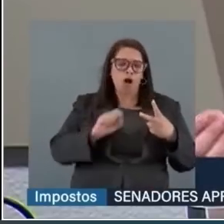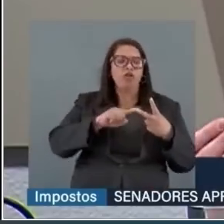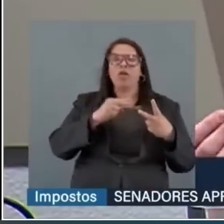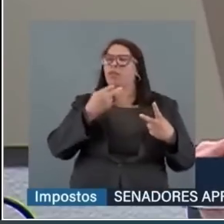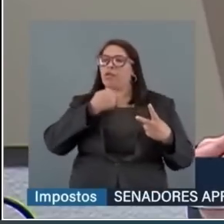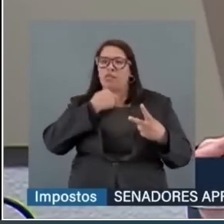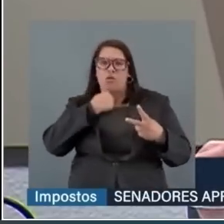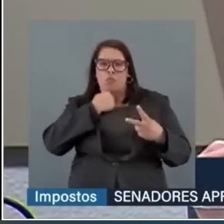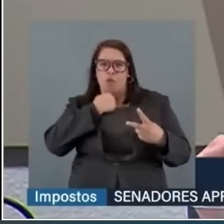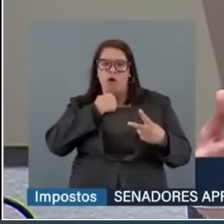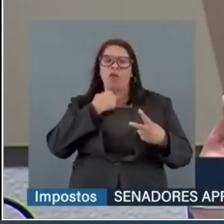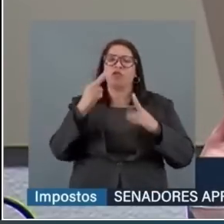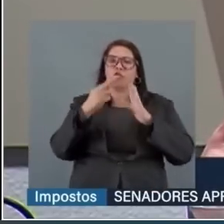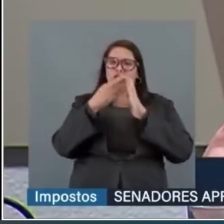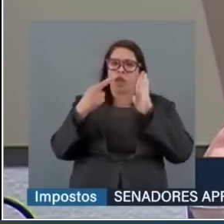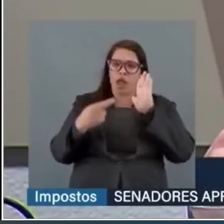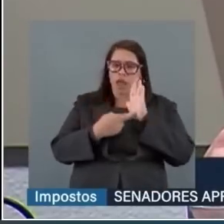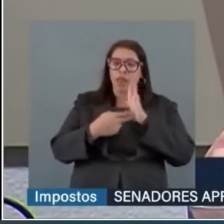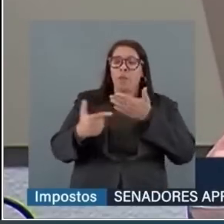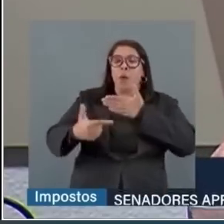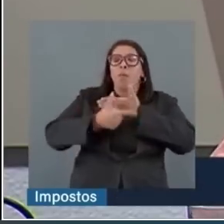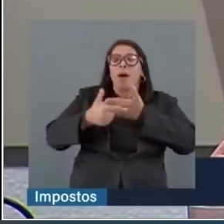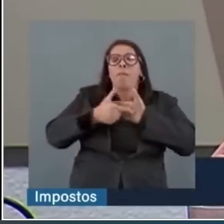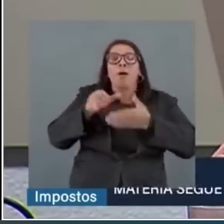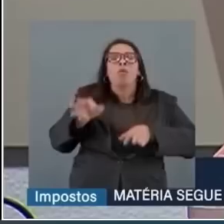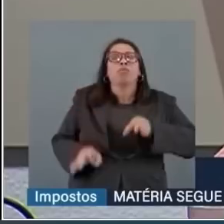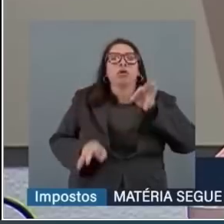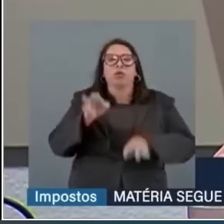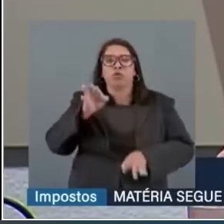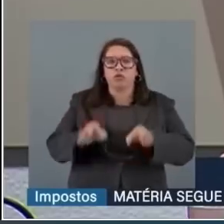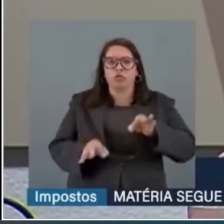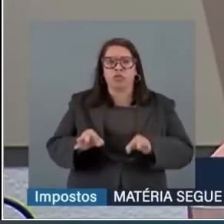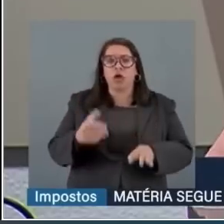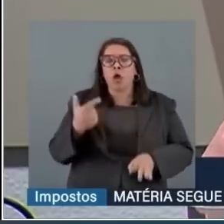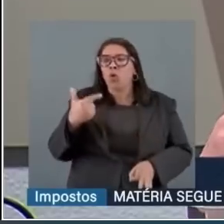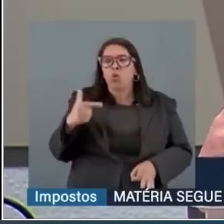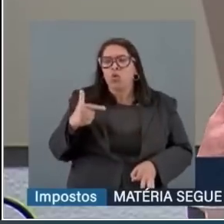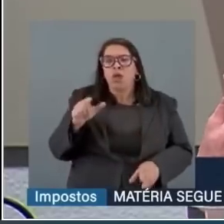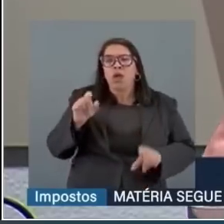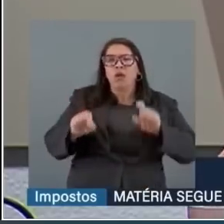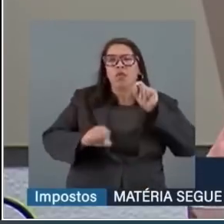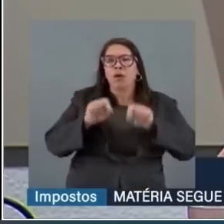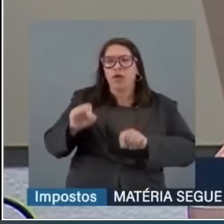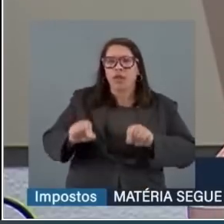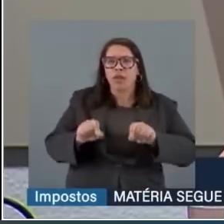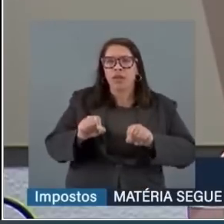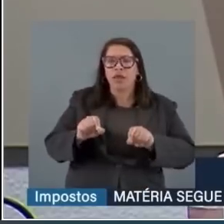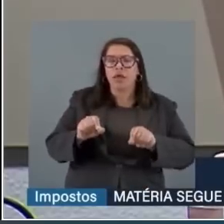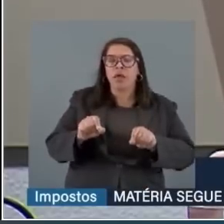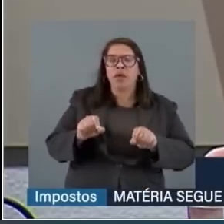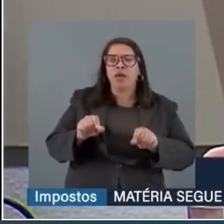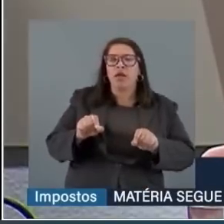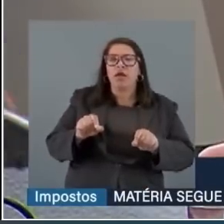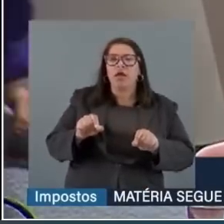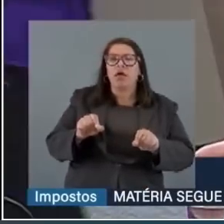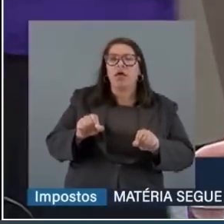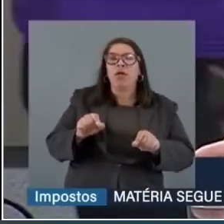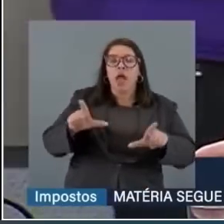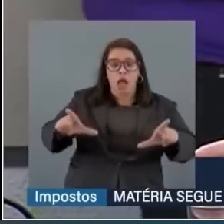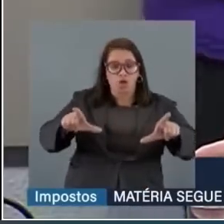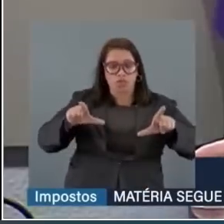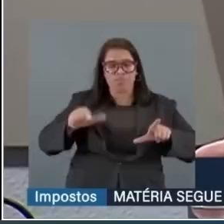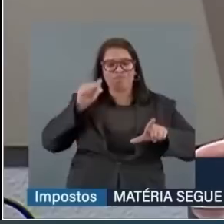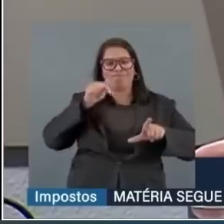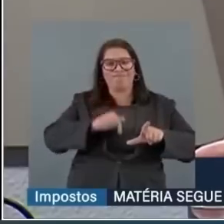isso. Imagino que tenha dormido muito bem, jantado muito bem, acordado muito bem no final de semana, inclusive. E outra, linchamento, meus camaradas, é